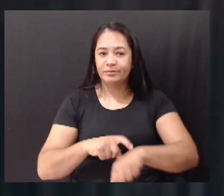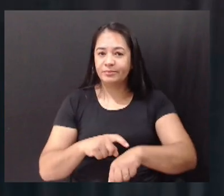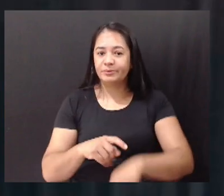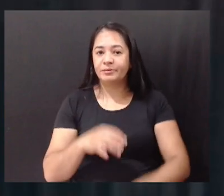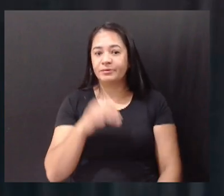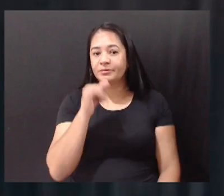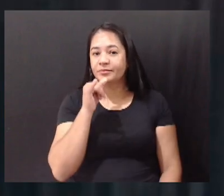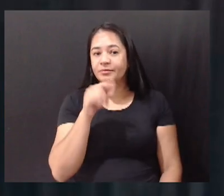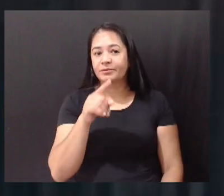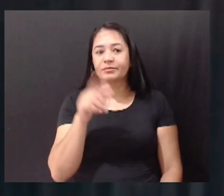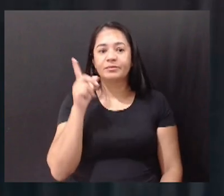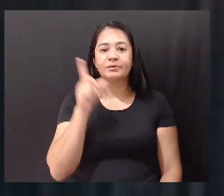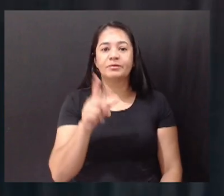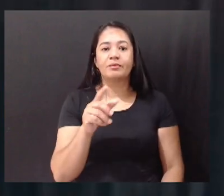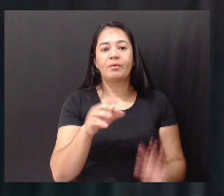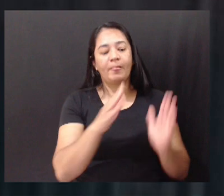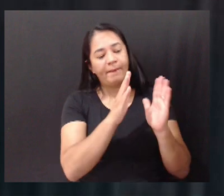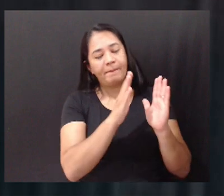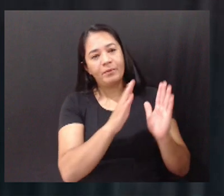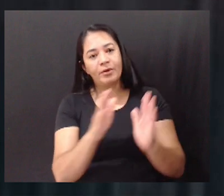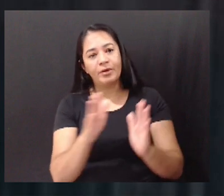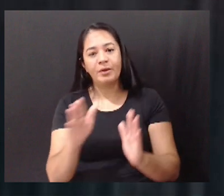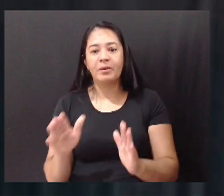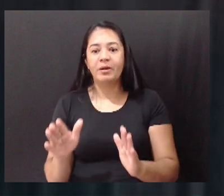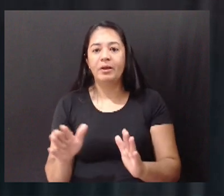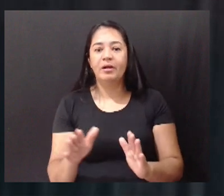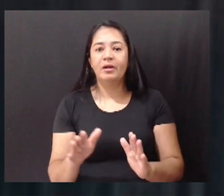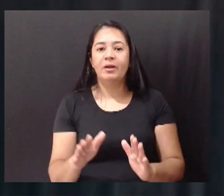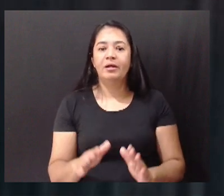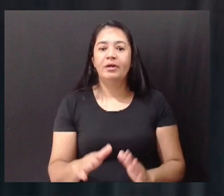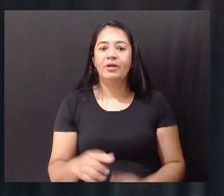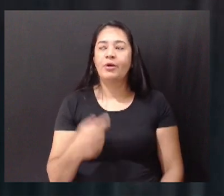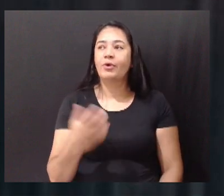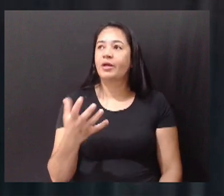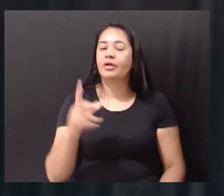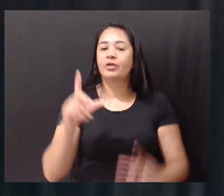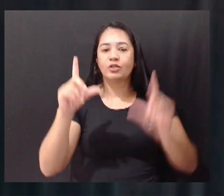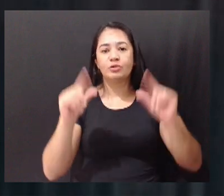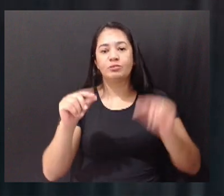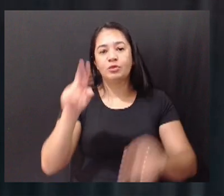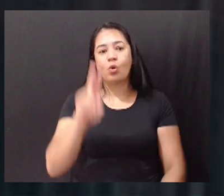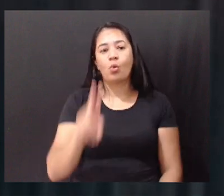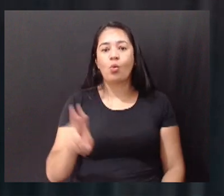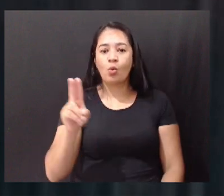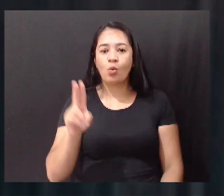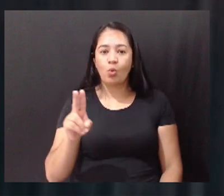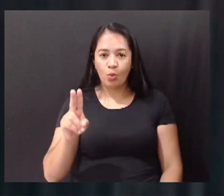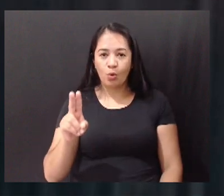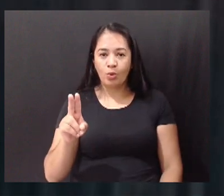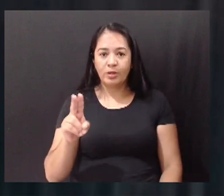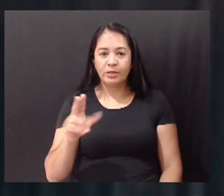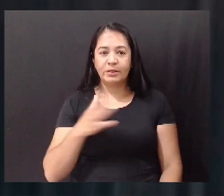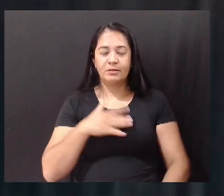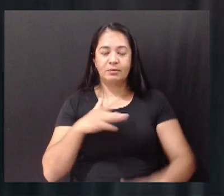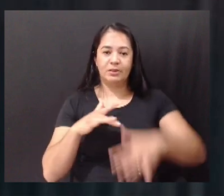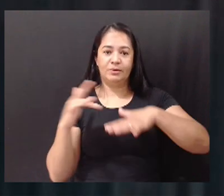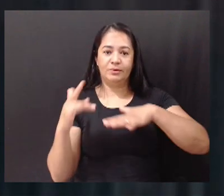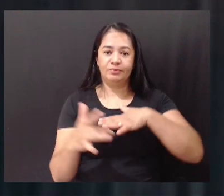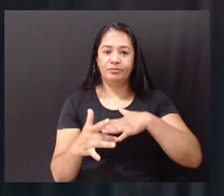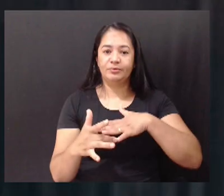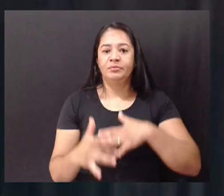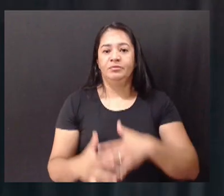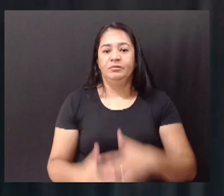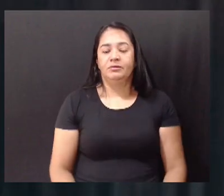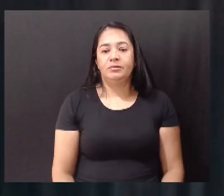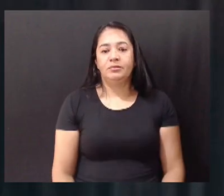você consegue programar, olha, eu quero diminuir o uso das minhas redes sociais. Então, hoje em